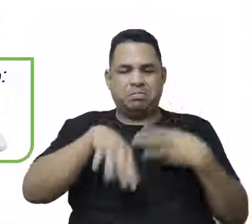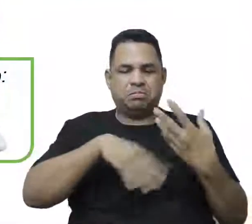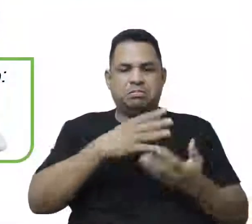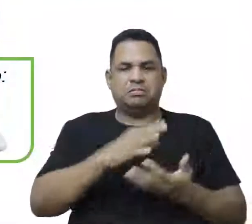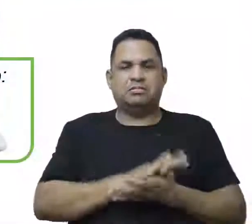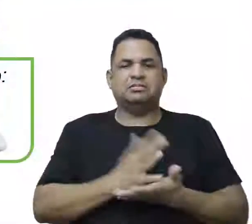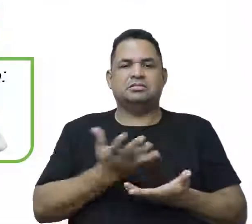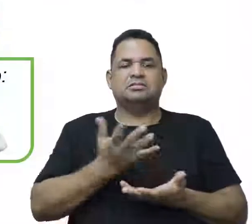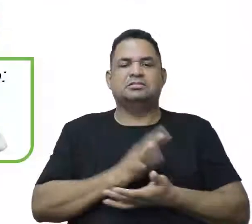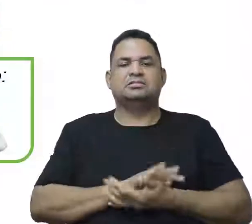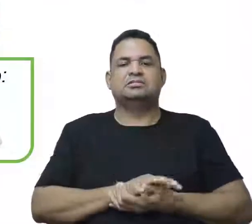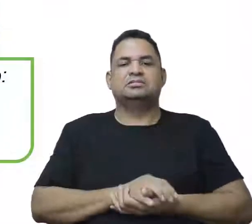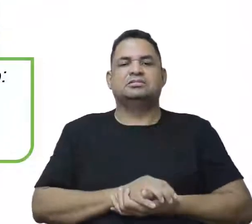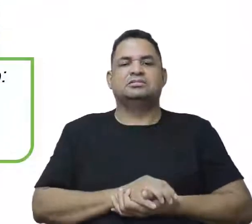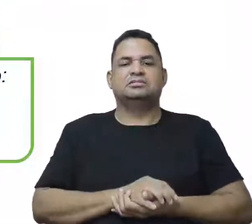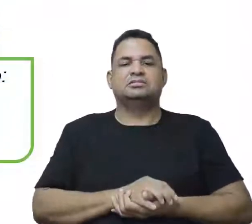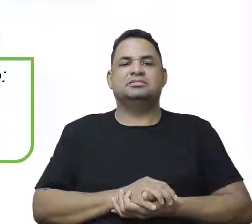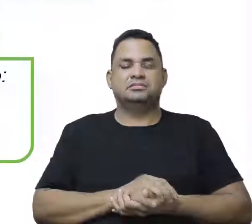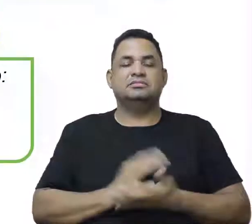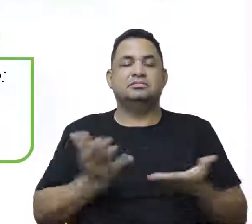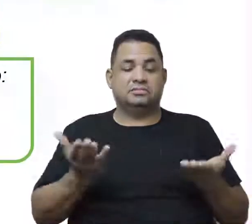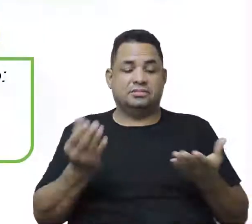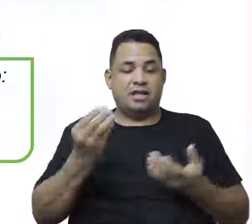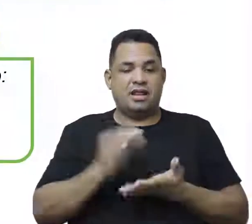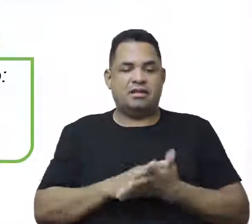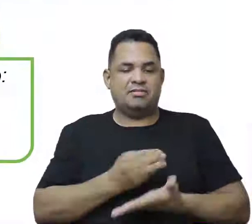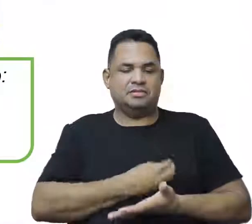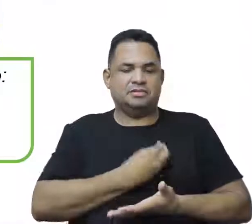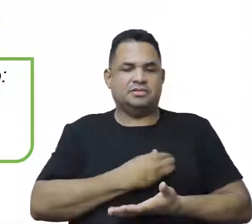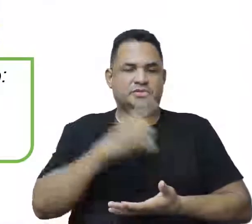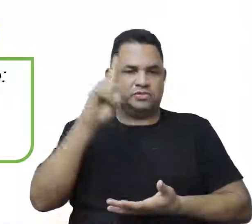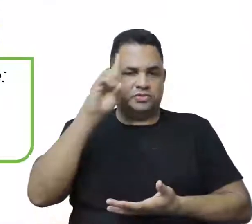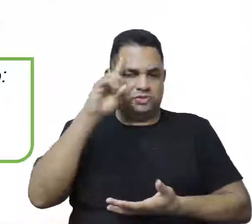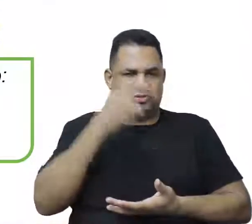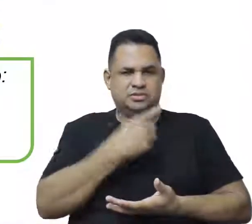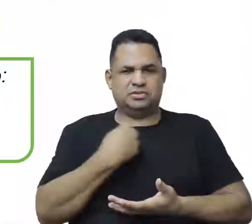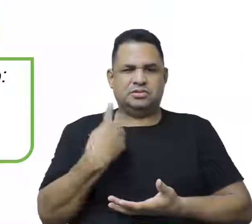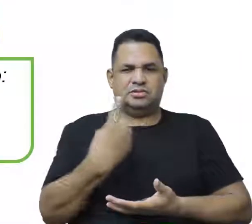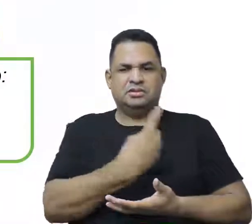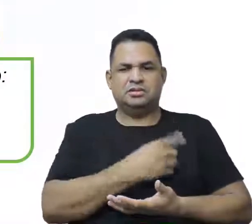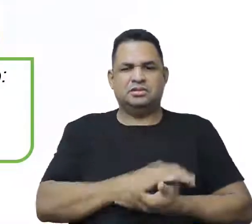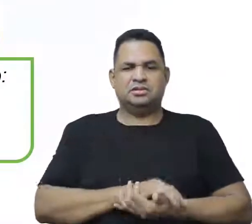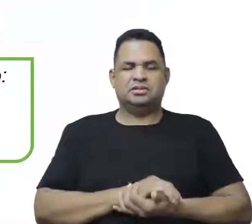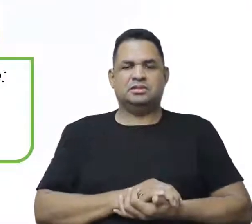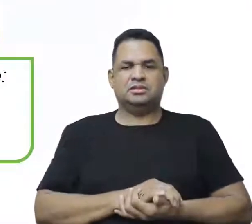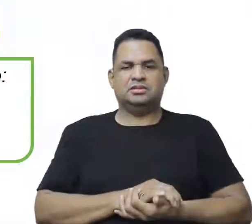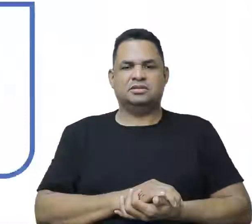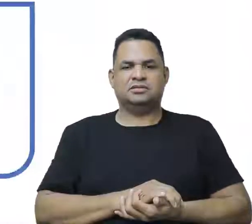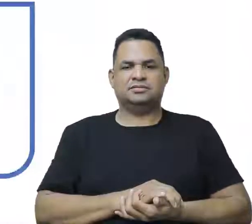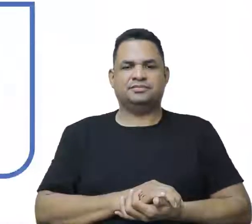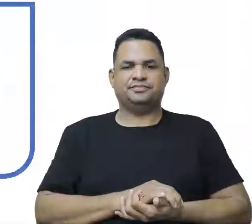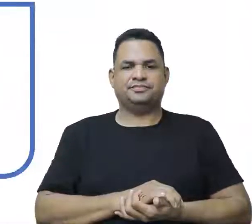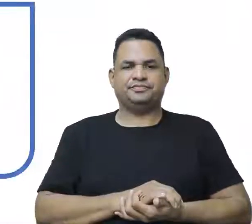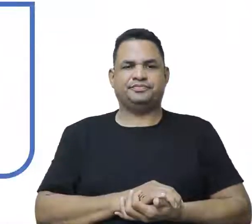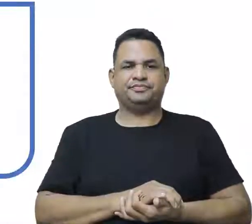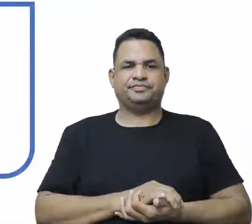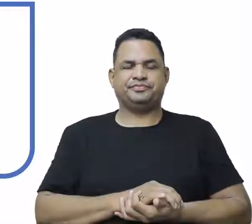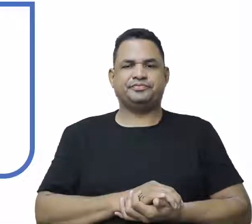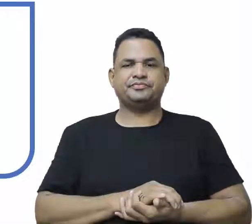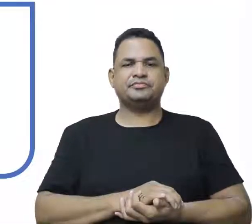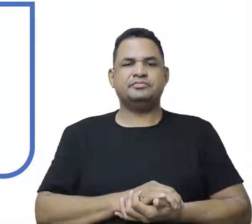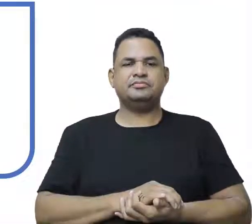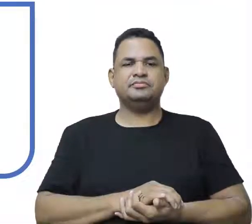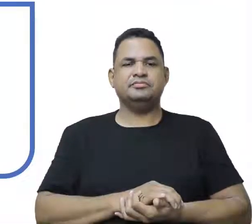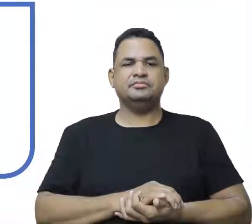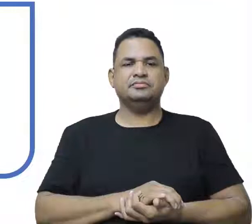situação desconfortável. Então, isso está muito presente no nosso dia a dia. Isso. O que mais? Vamos seguir aí. Acompanha comigo. Acompanha. Aí nós